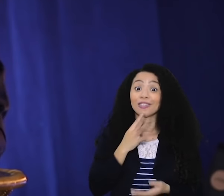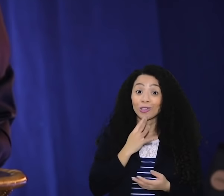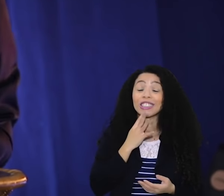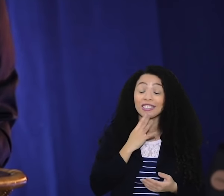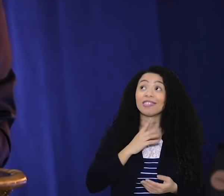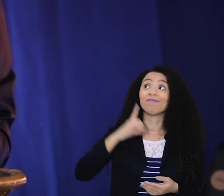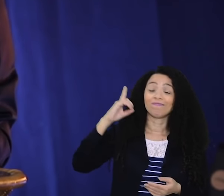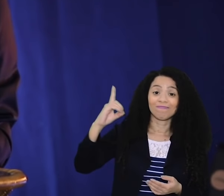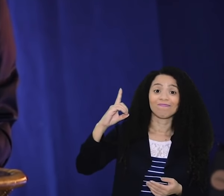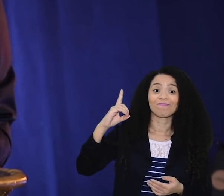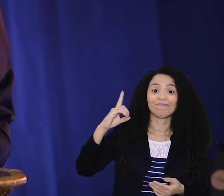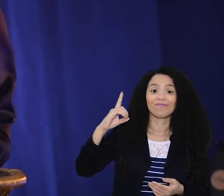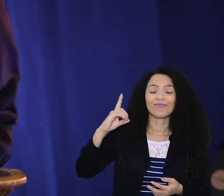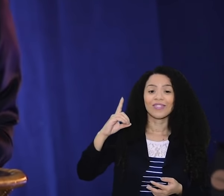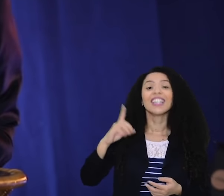o Senhor.